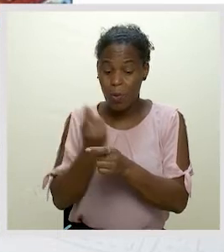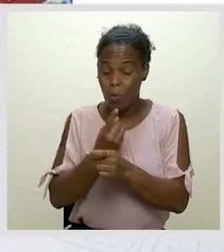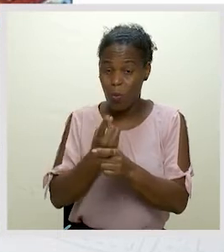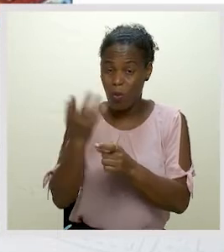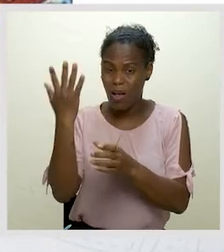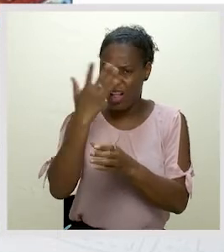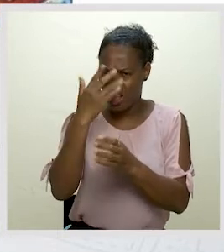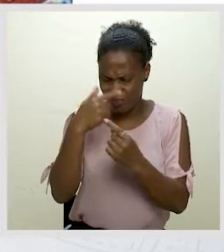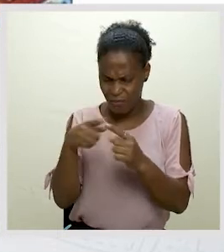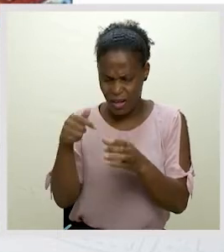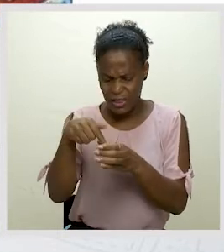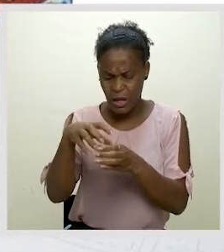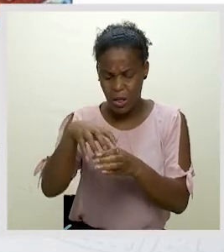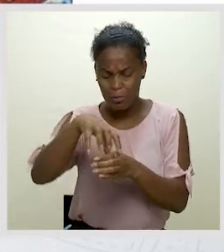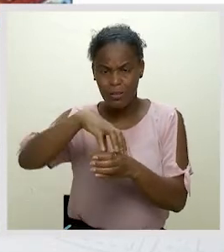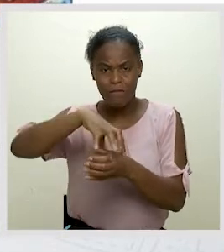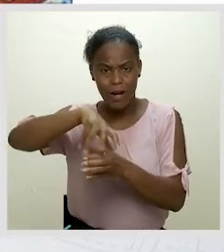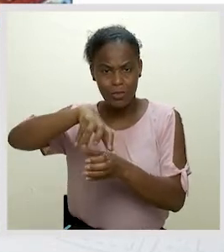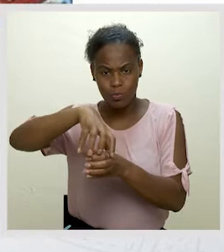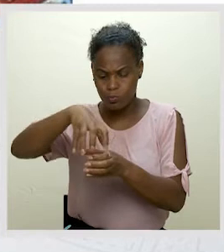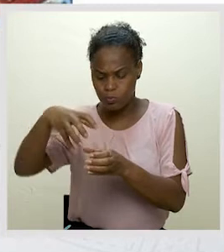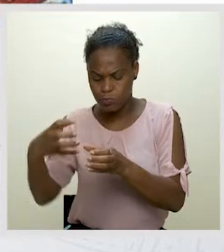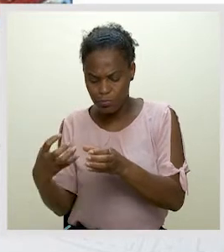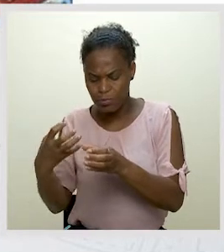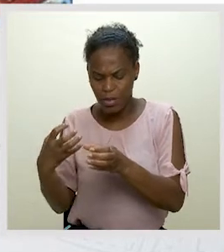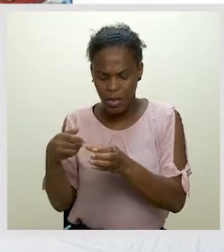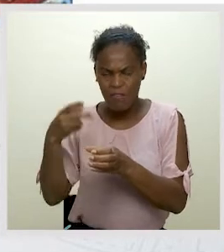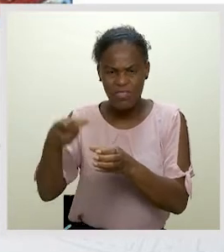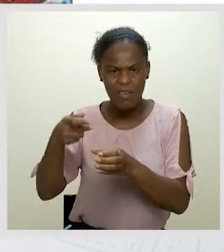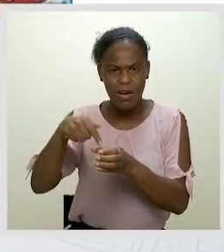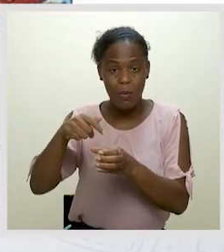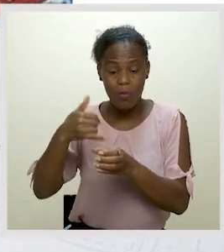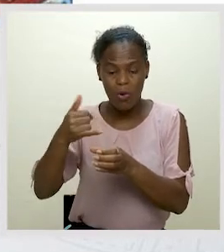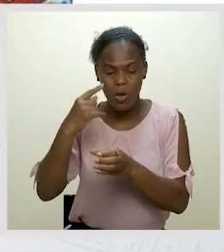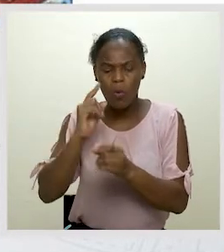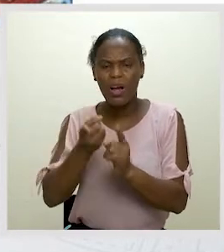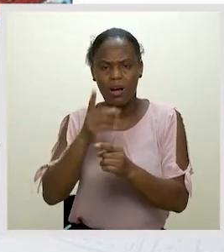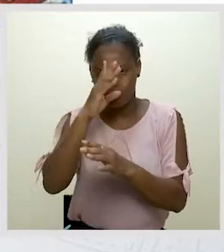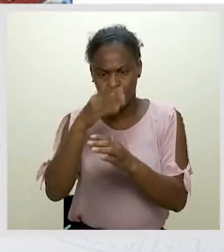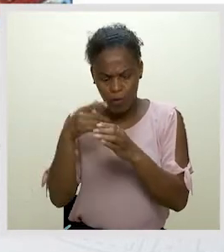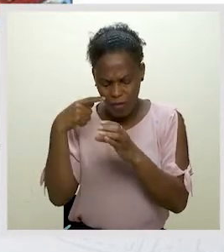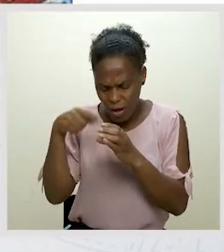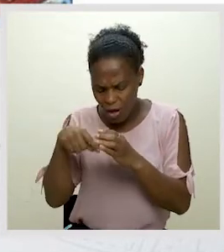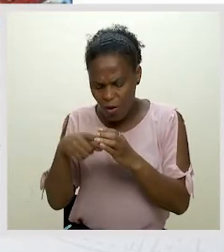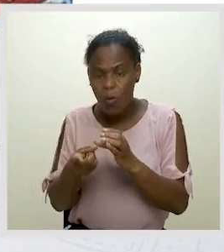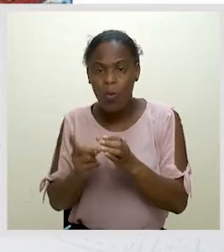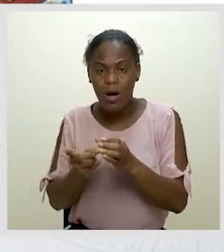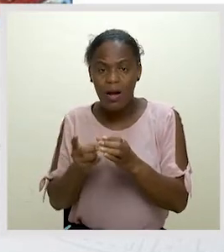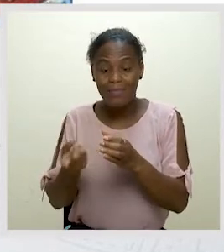algo estranho nos 2 frascos de boca aberta. E que algo estranho houve, que